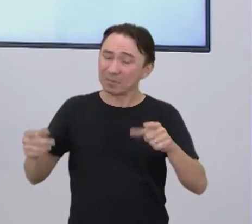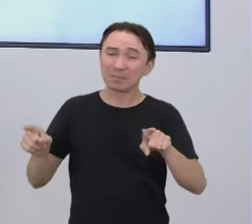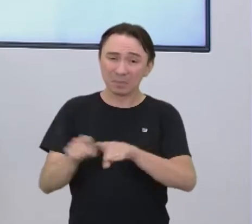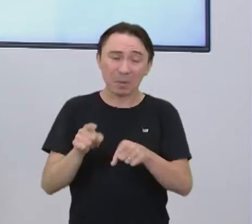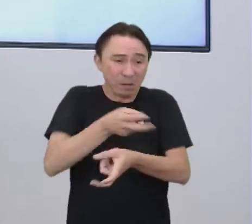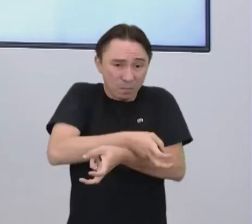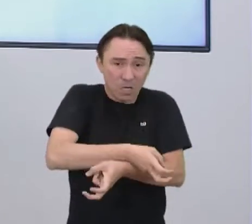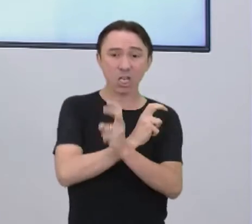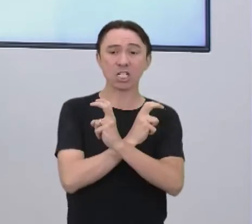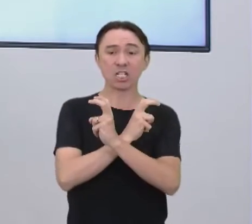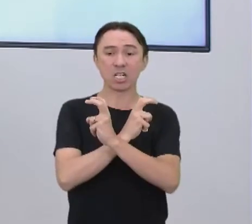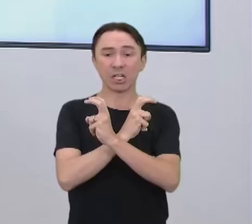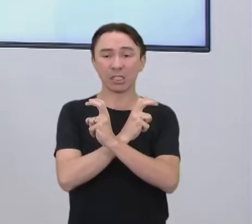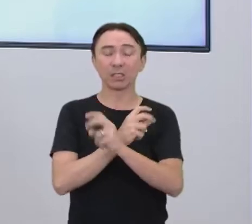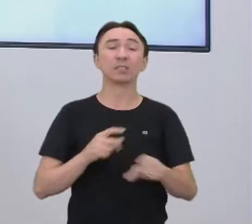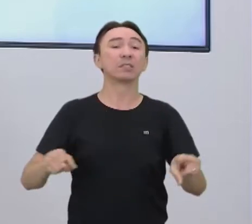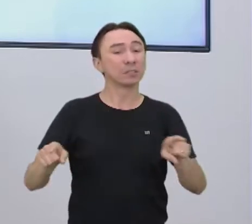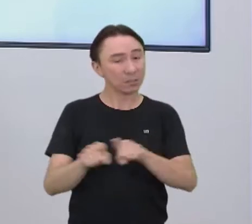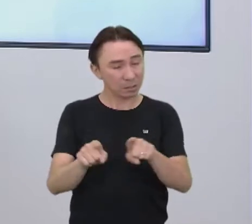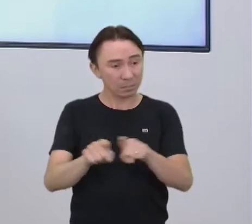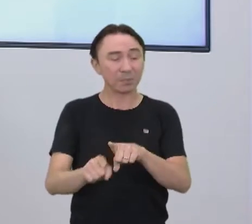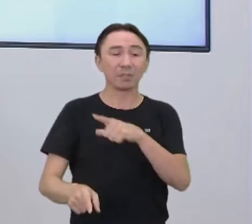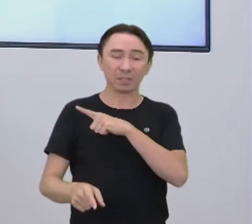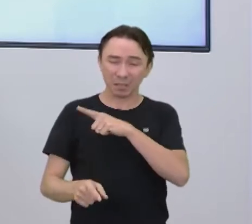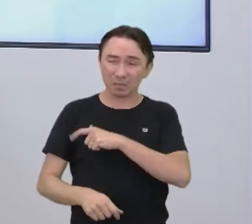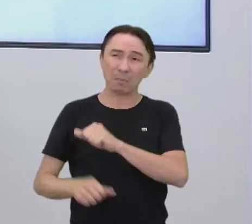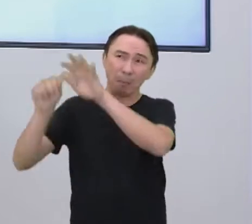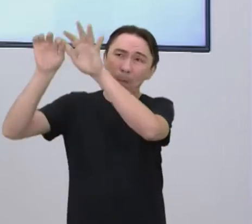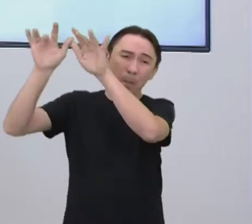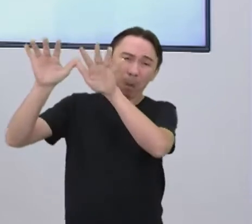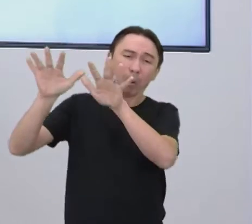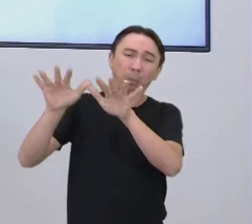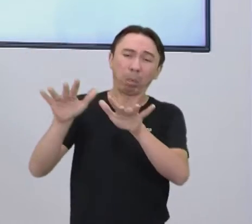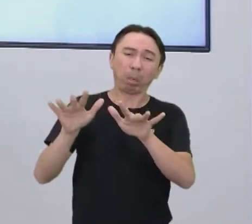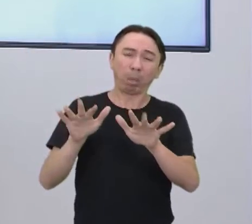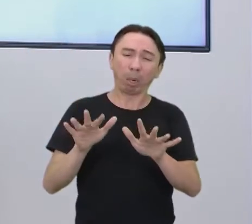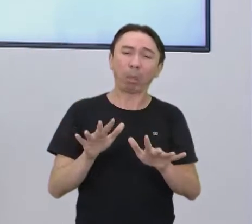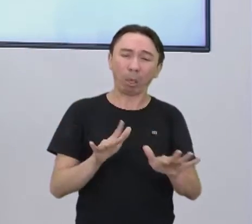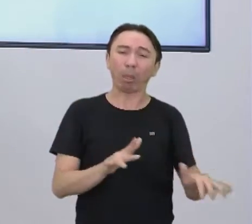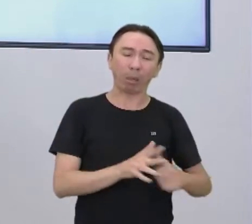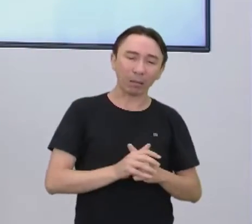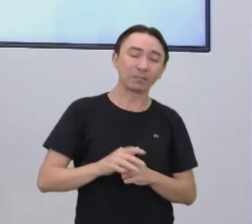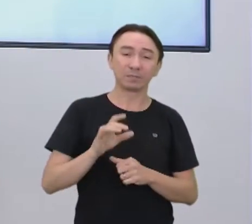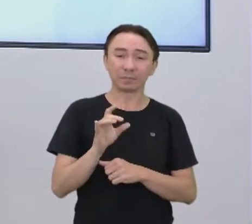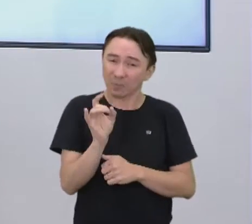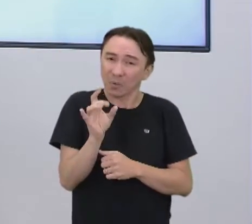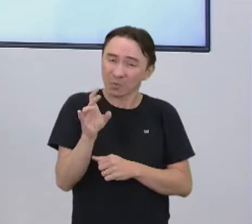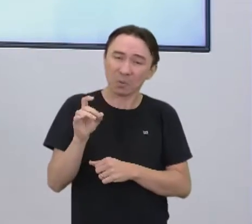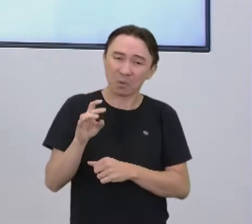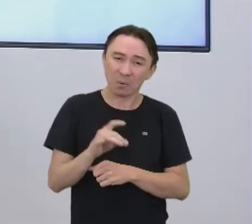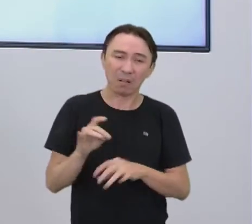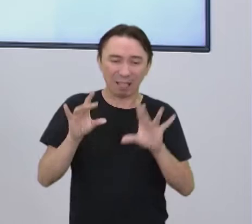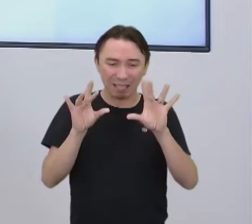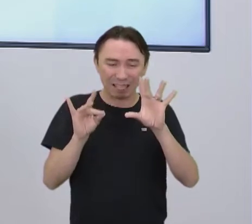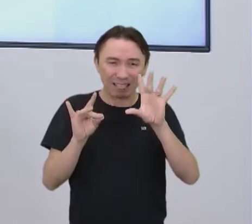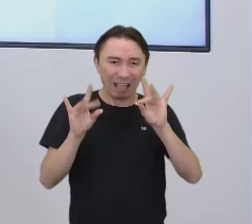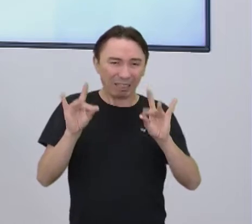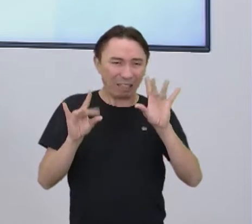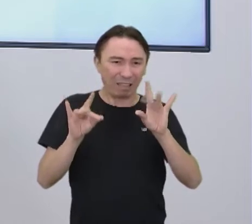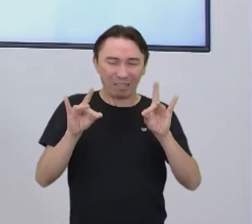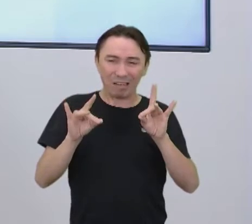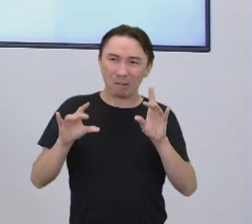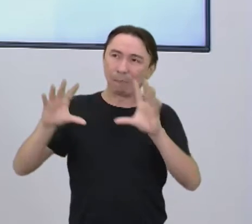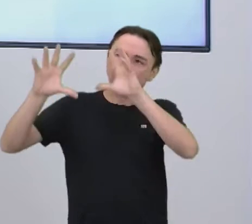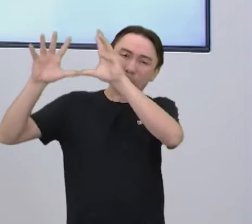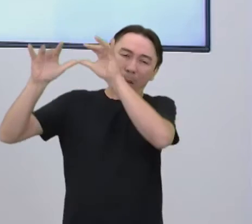são despejadas junto com essa lama, né? Então, não é um risco só pela lama, pelo processo, vamos